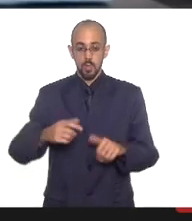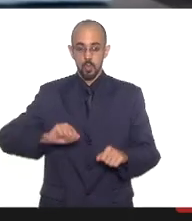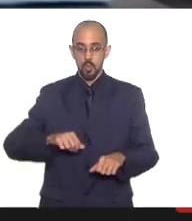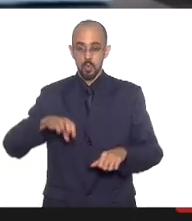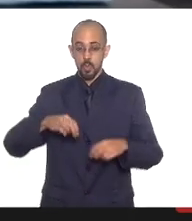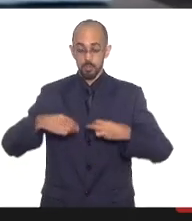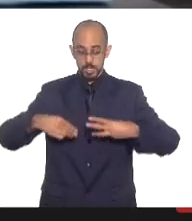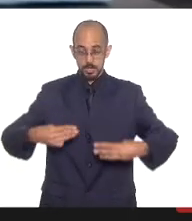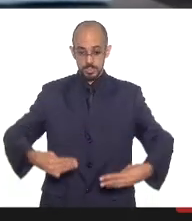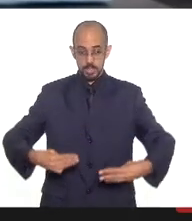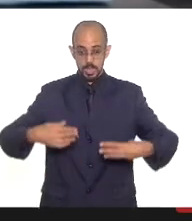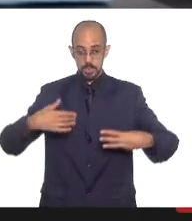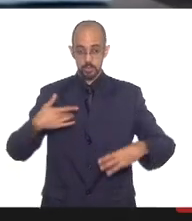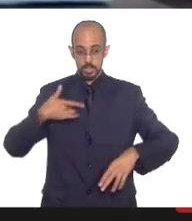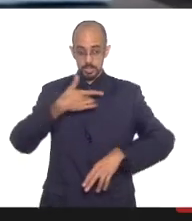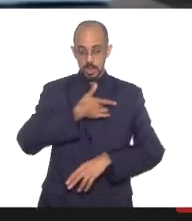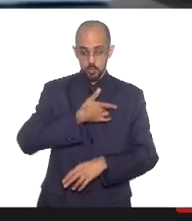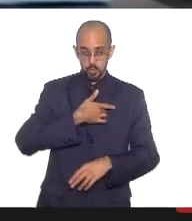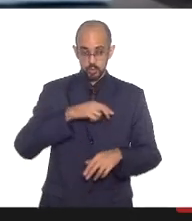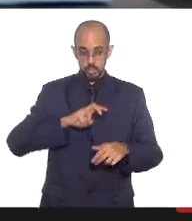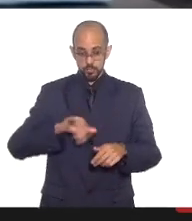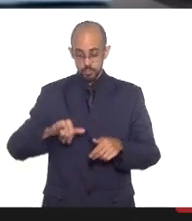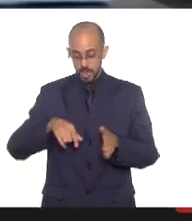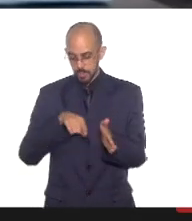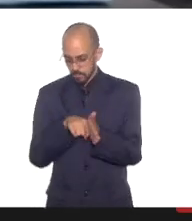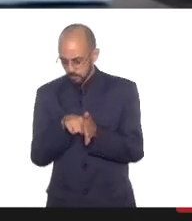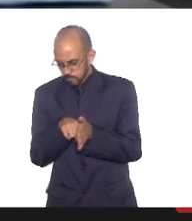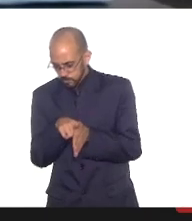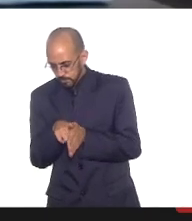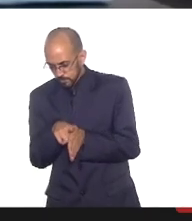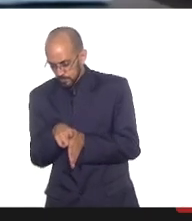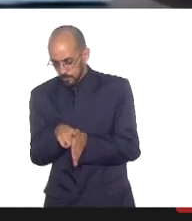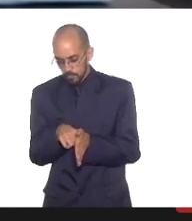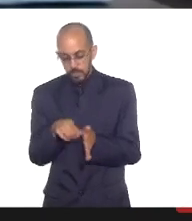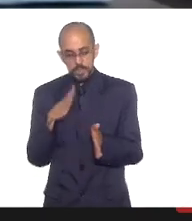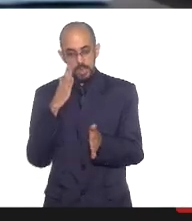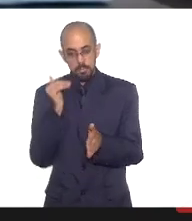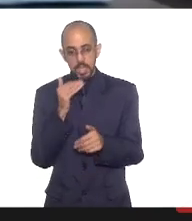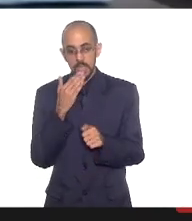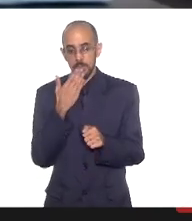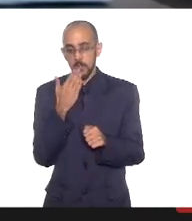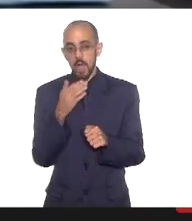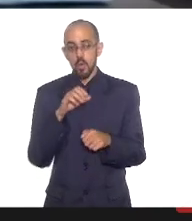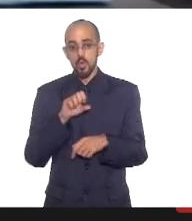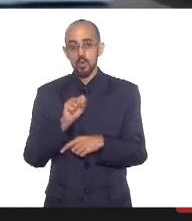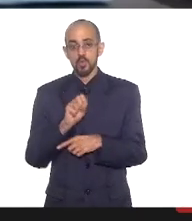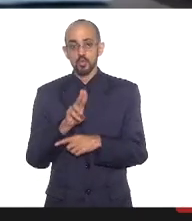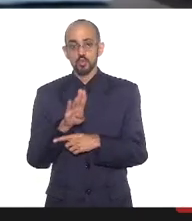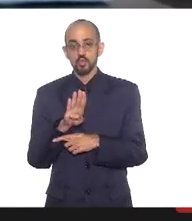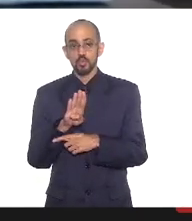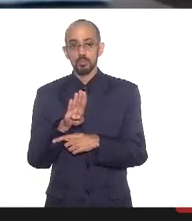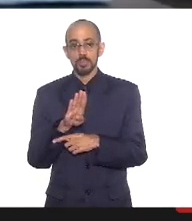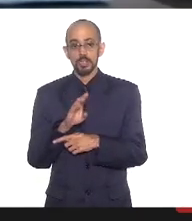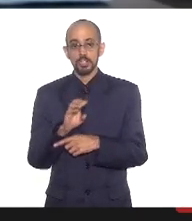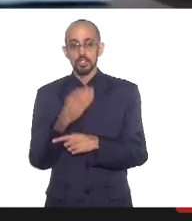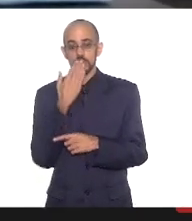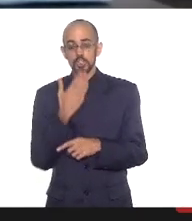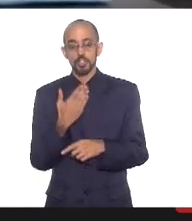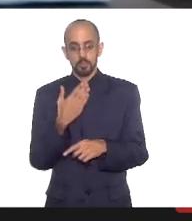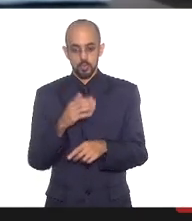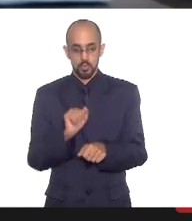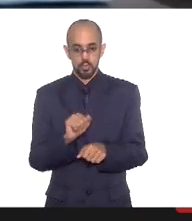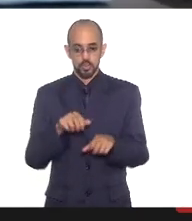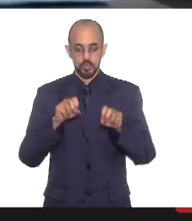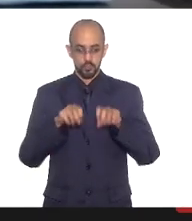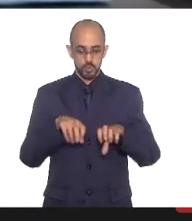Ministério da Saúde ele a sequenciar para poder Identificar qual é o tipo de subtipos de vírus duas rochas por mês do Rio de Janeiro